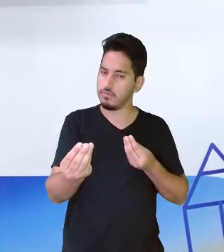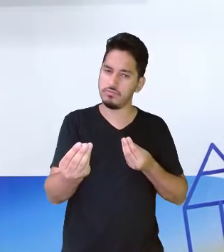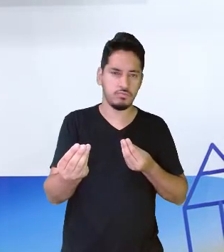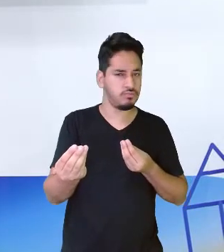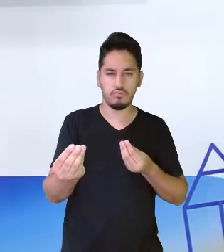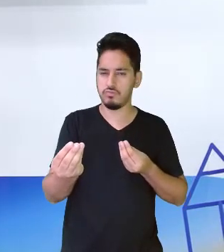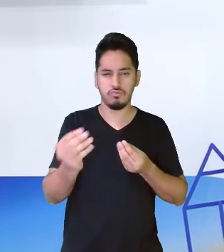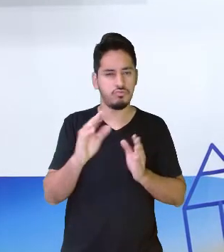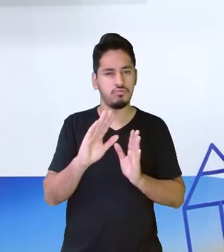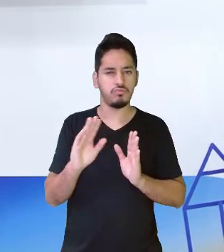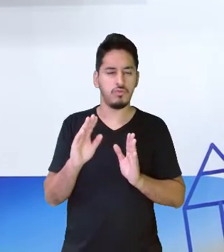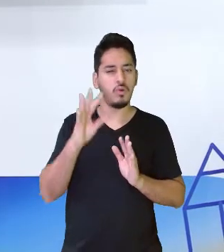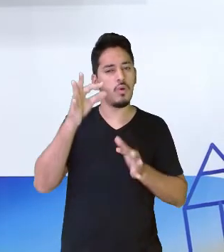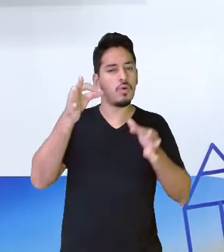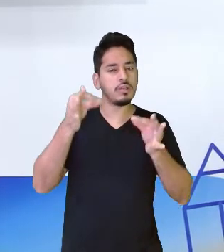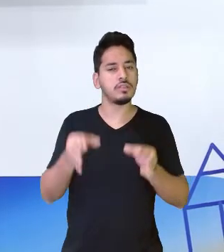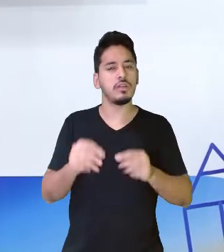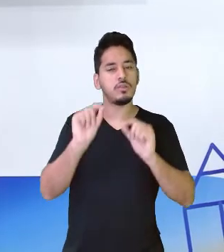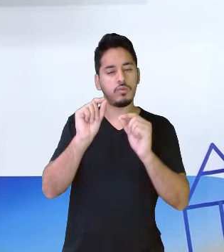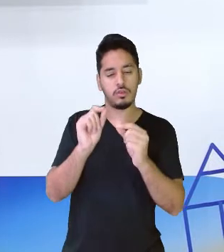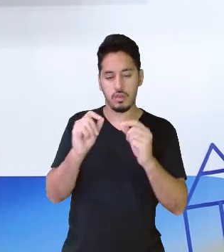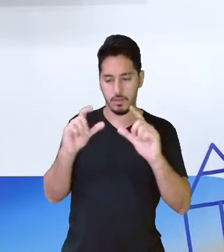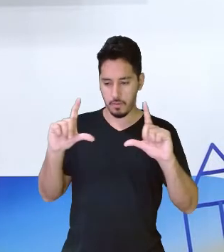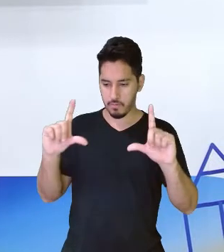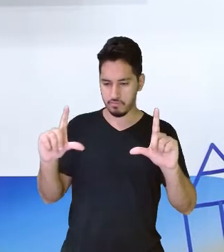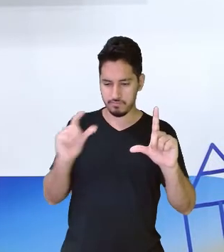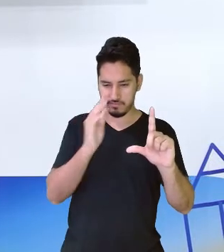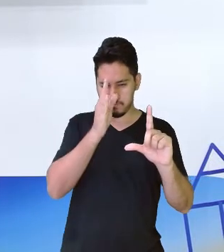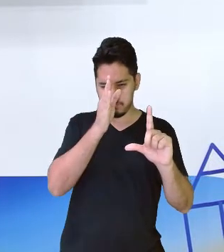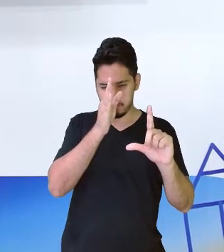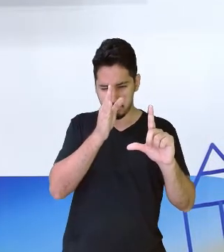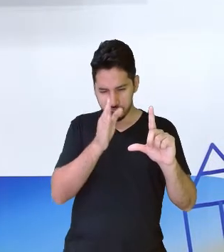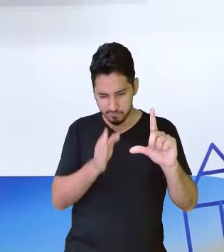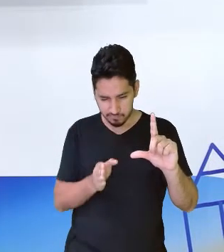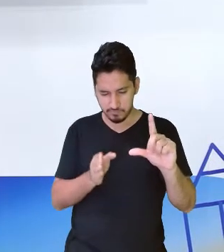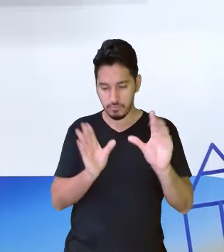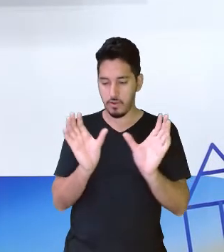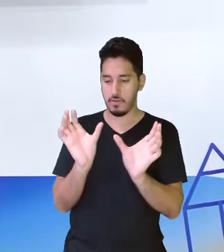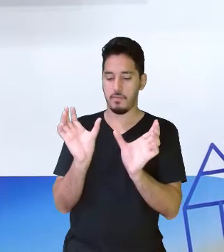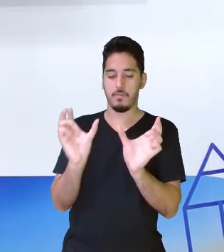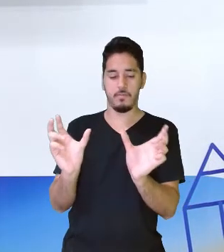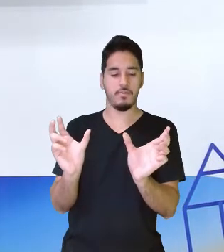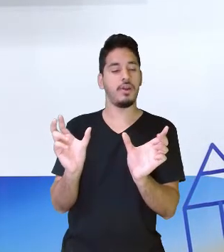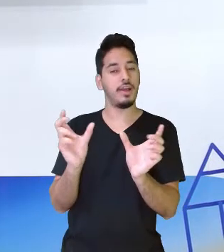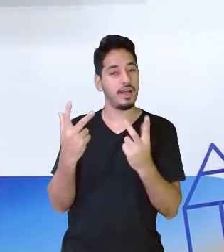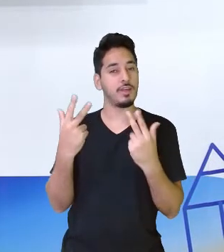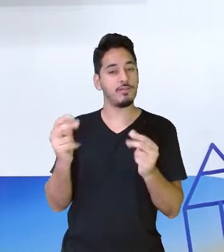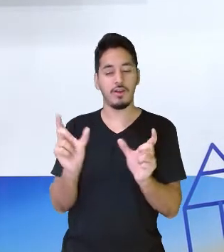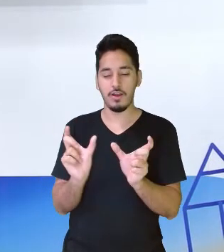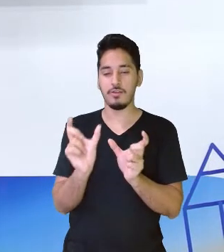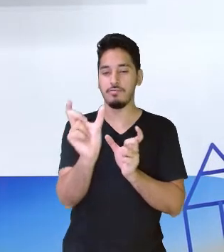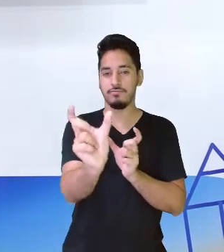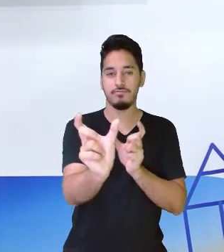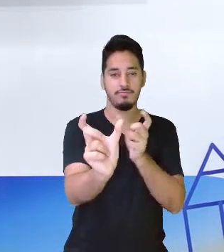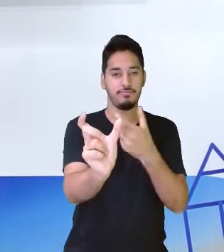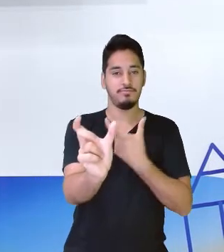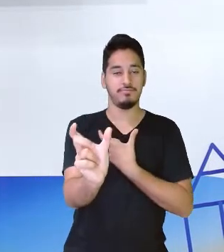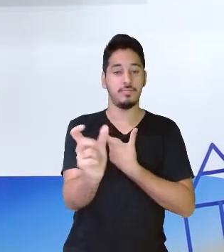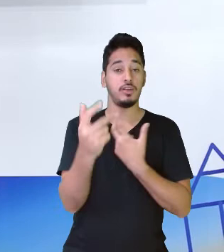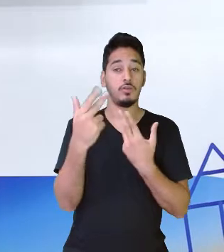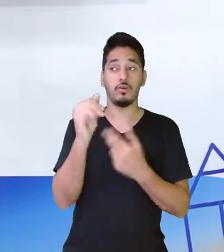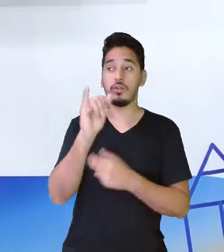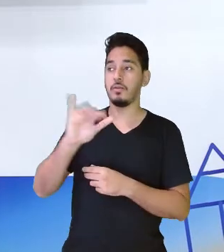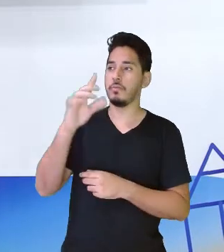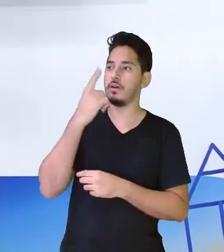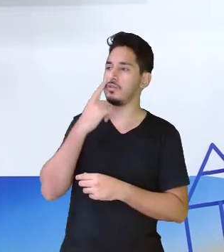jeito nenhum. O ideal é que essa barra de chocolate seja dividida em partes iguais, não é isso? Como está na